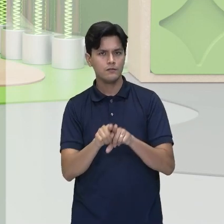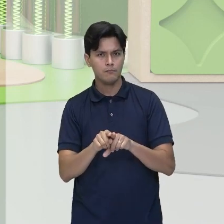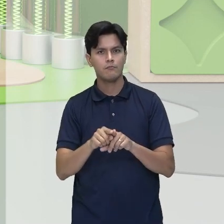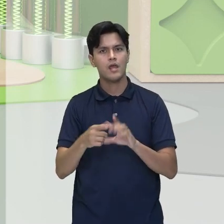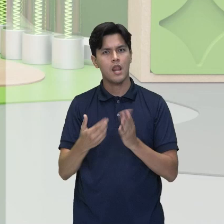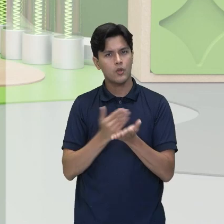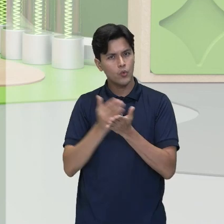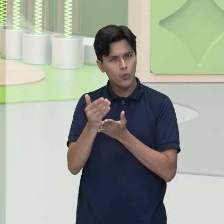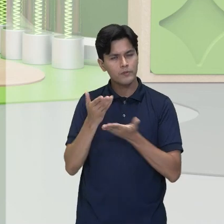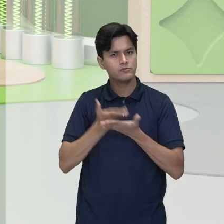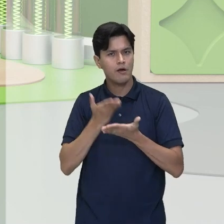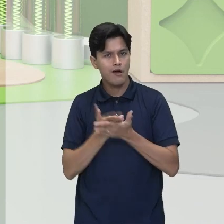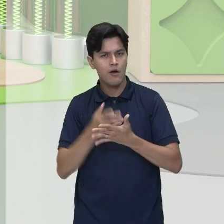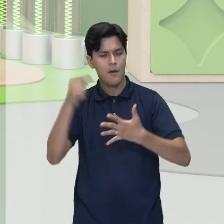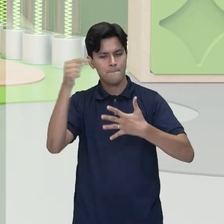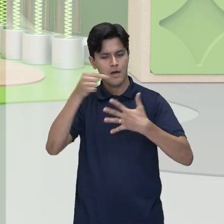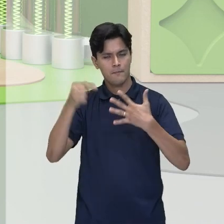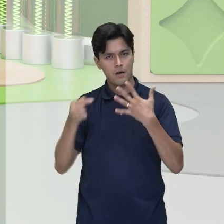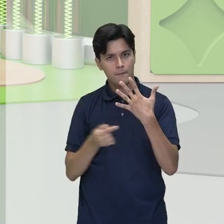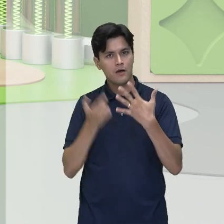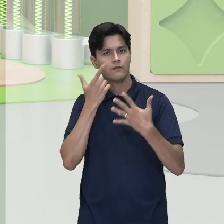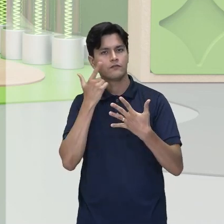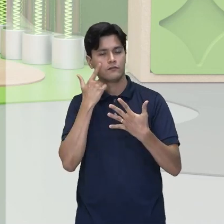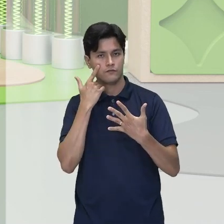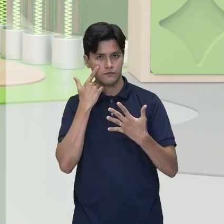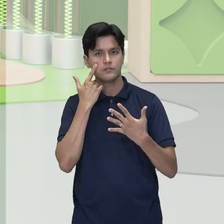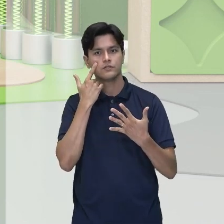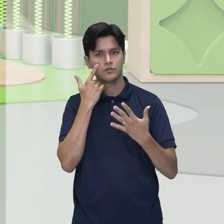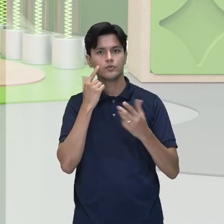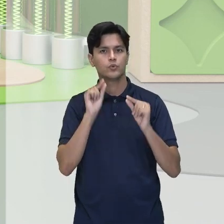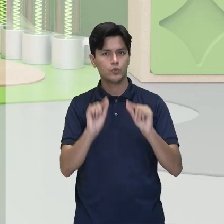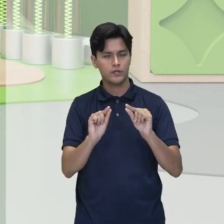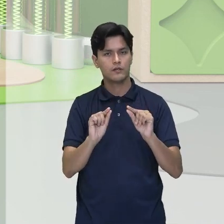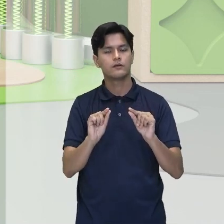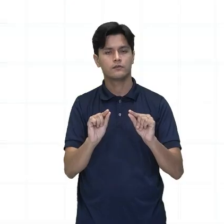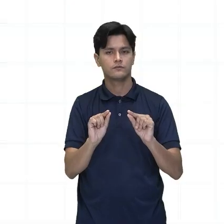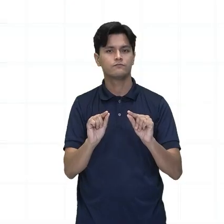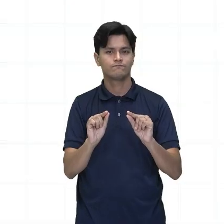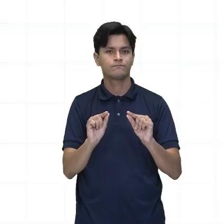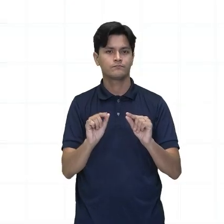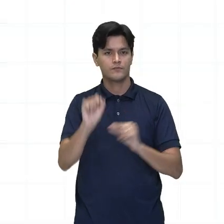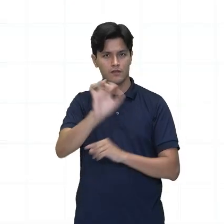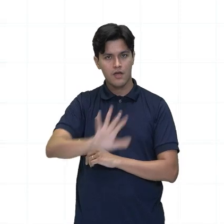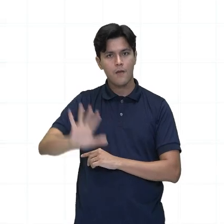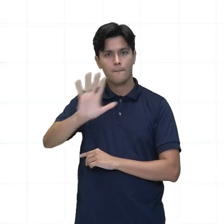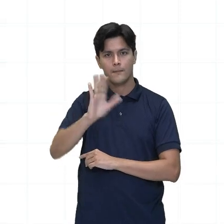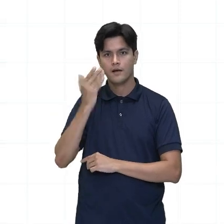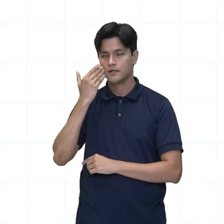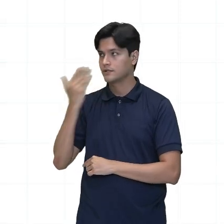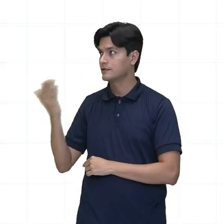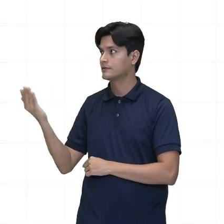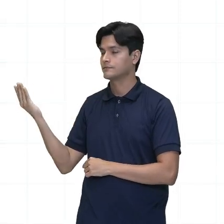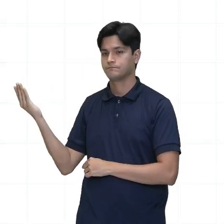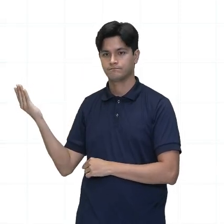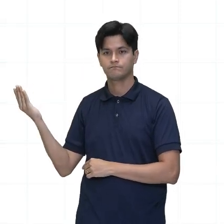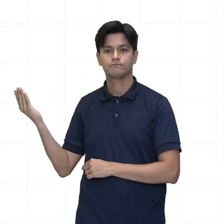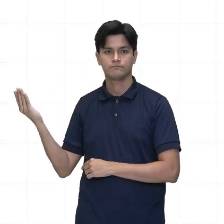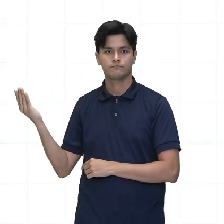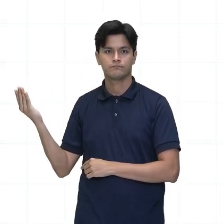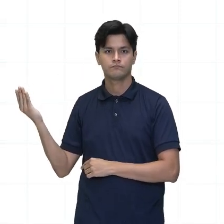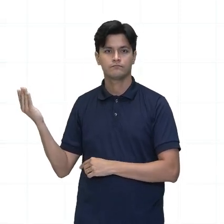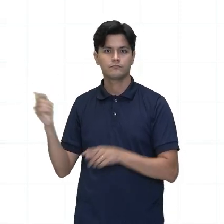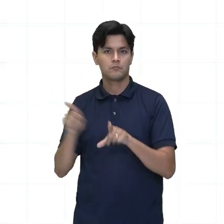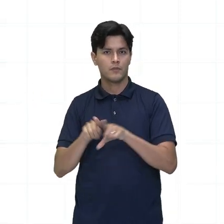outros tópicos aí que a gente precisa observar na nossa imagem anterior, a gente viu aí a estabilização